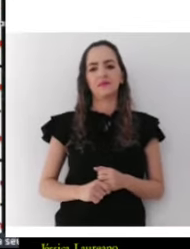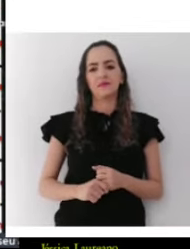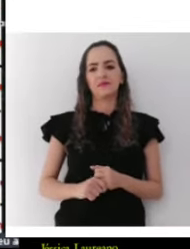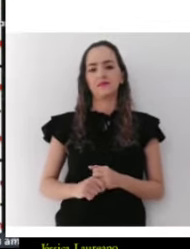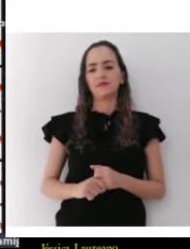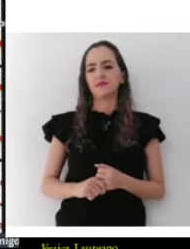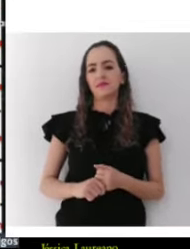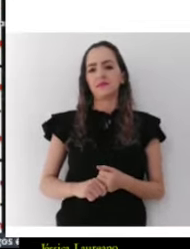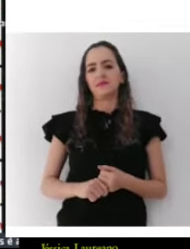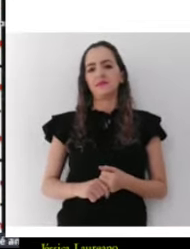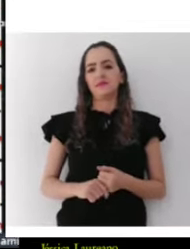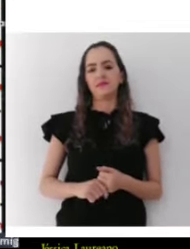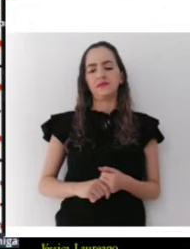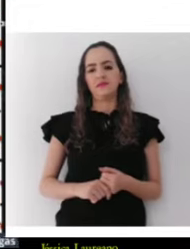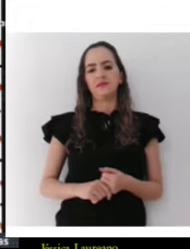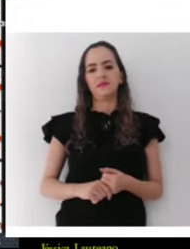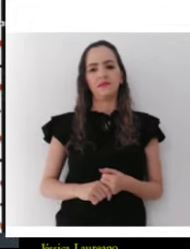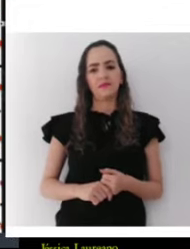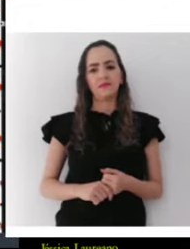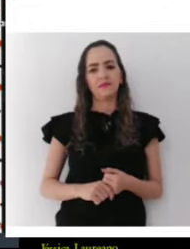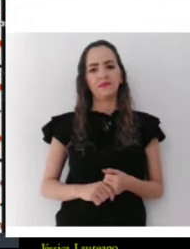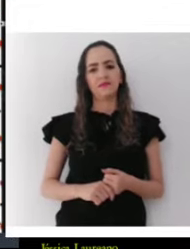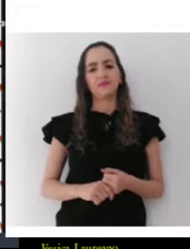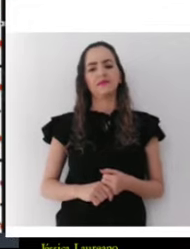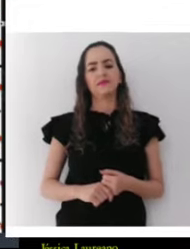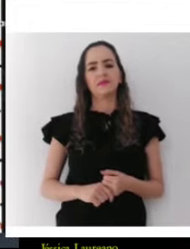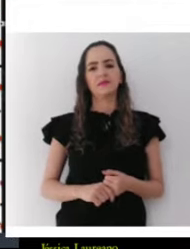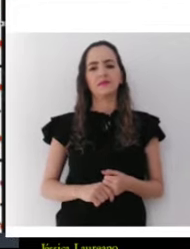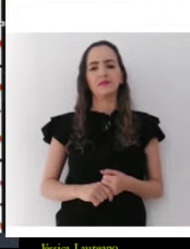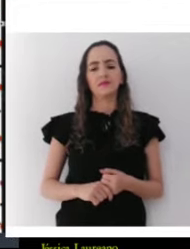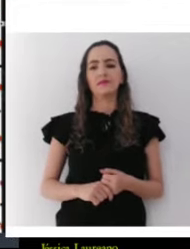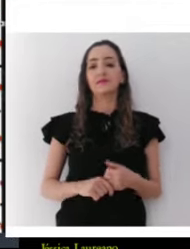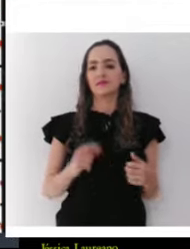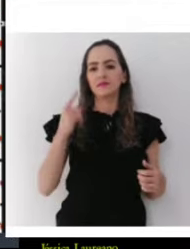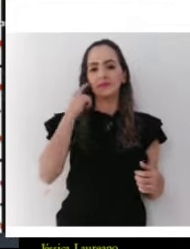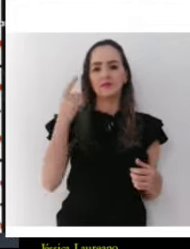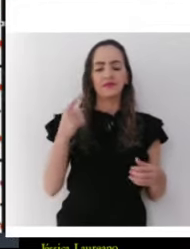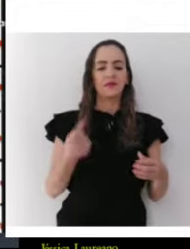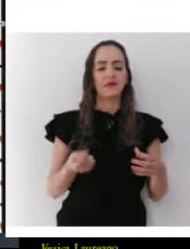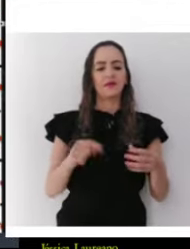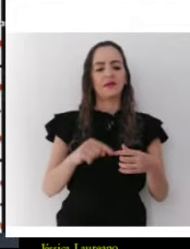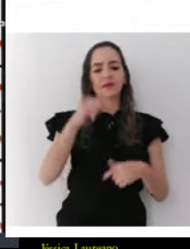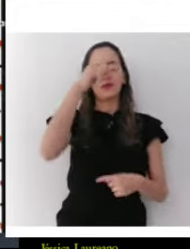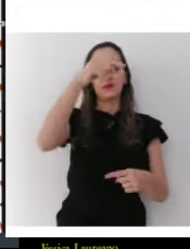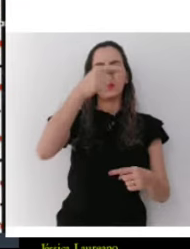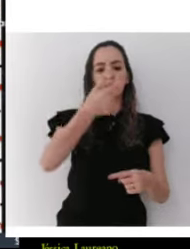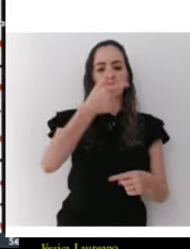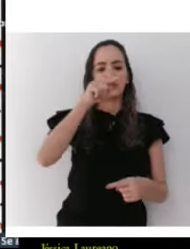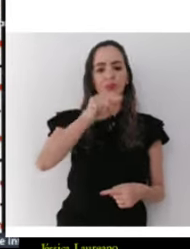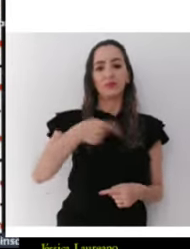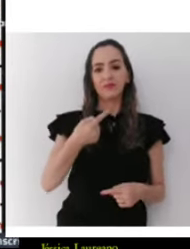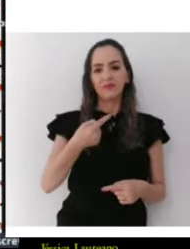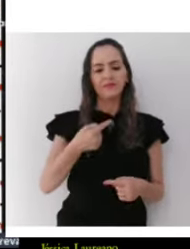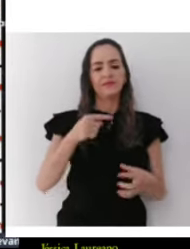vai fazer assim. 200, aqui tem que ter 2.000 ml. Aí você faz assim, 2.000